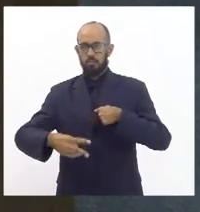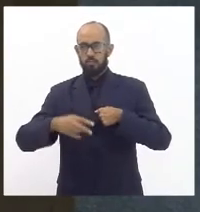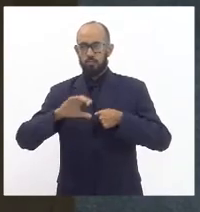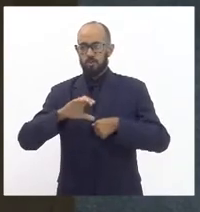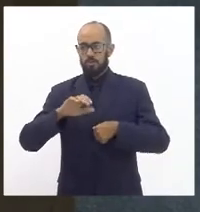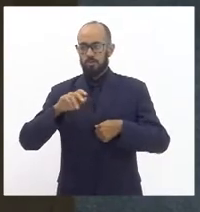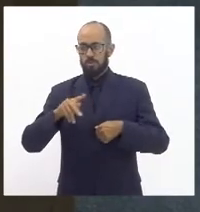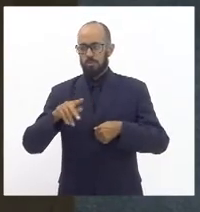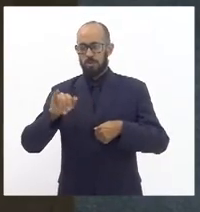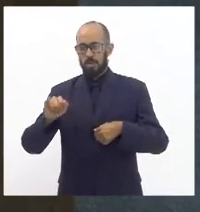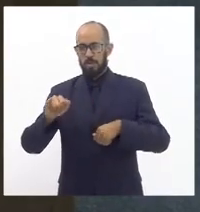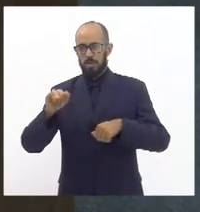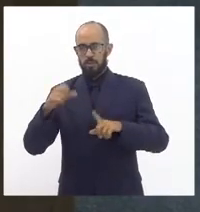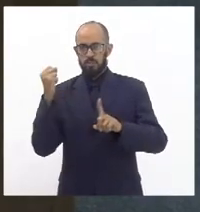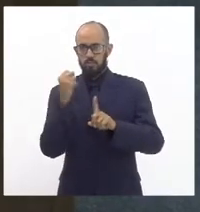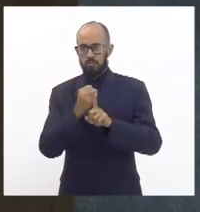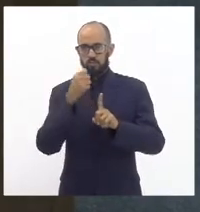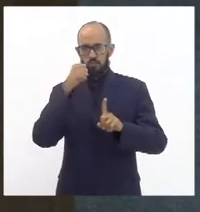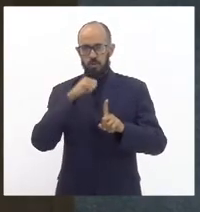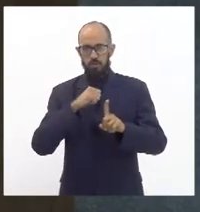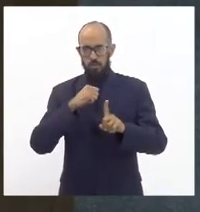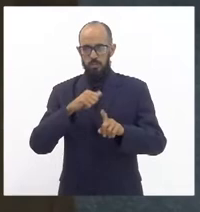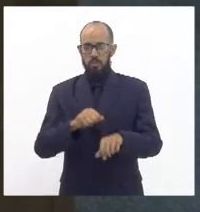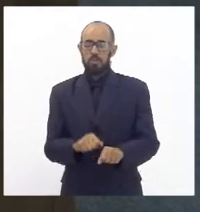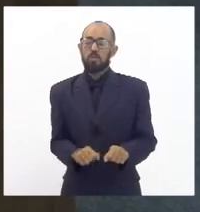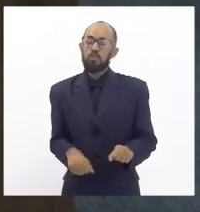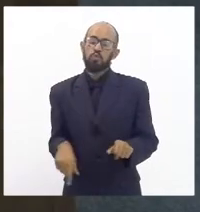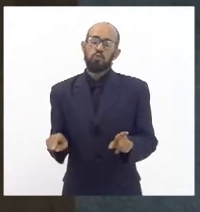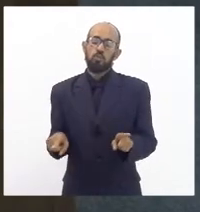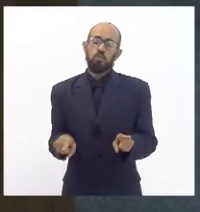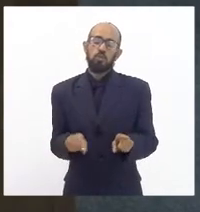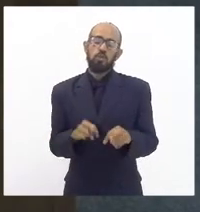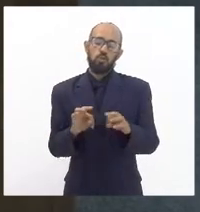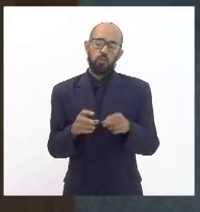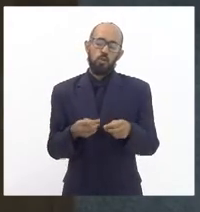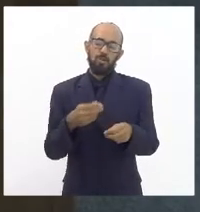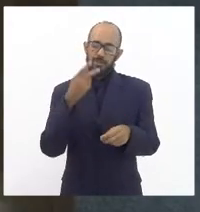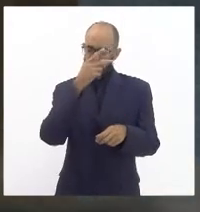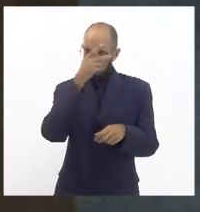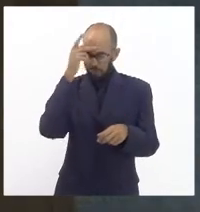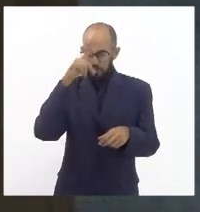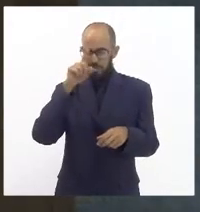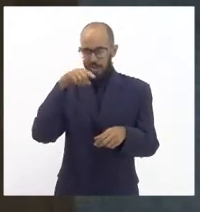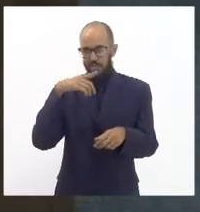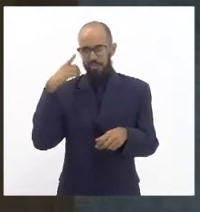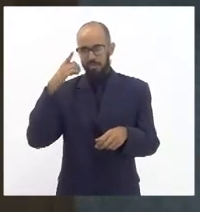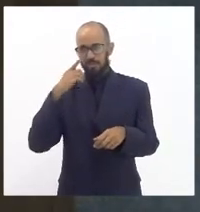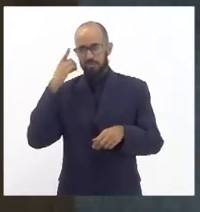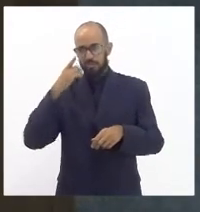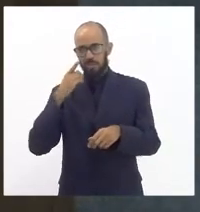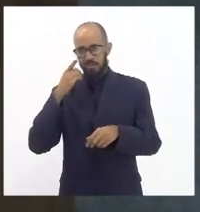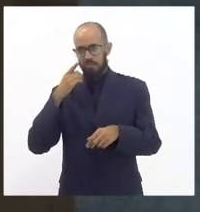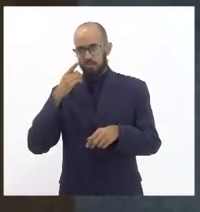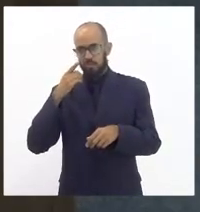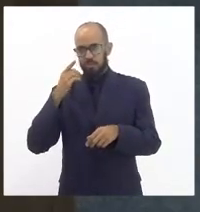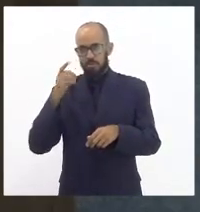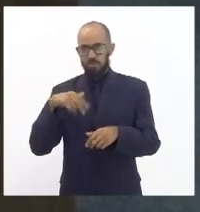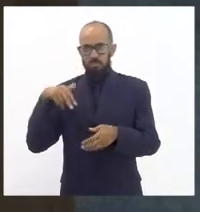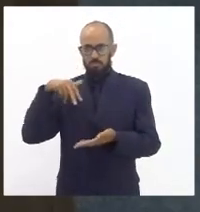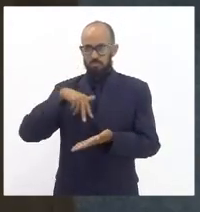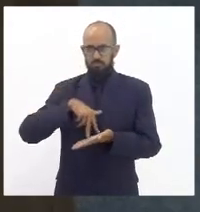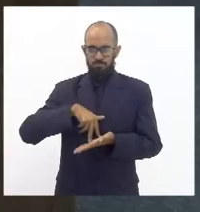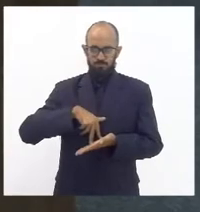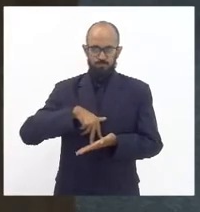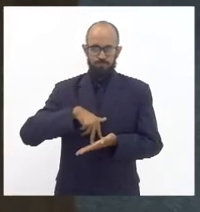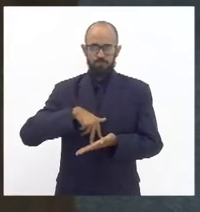CPI do feminicídio e todas as pessoas que contam fomos deputados e deputadas Ah pois é